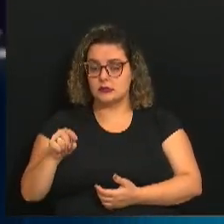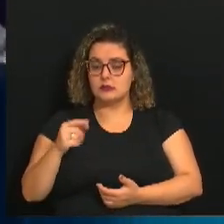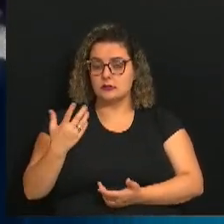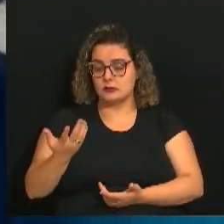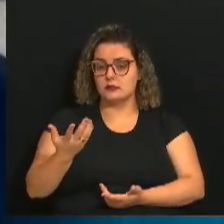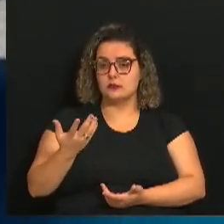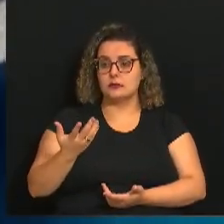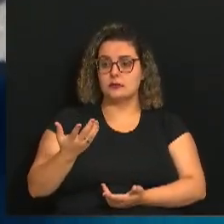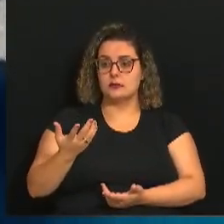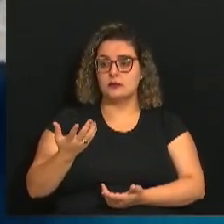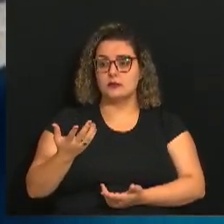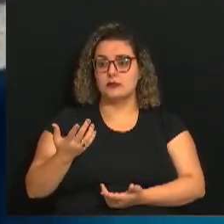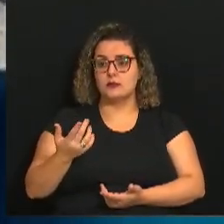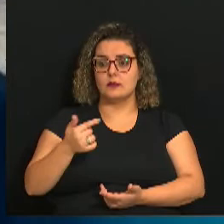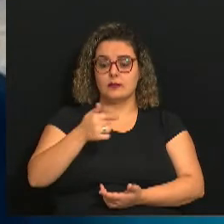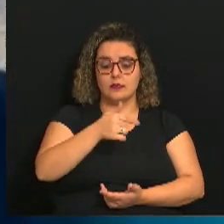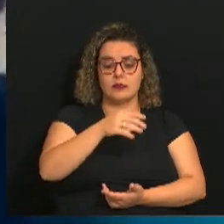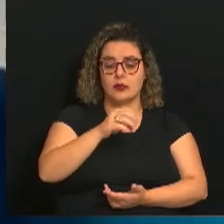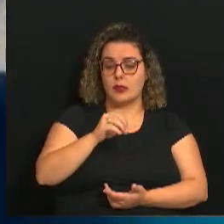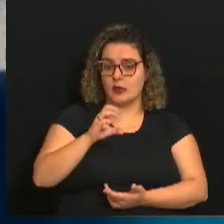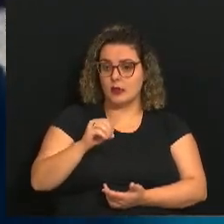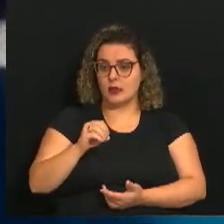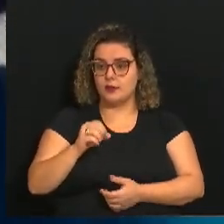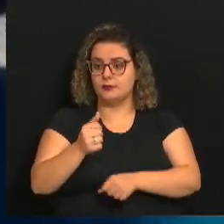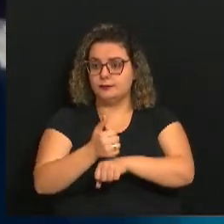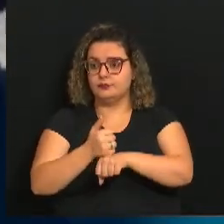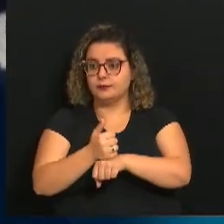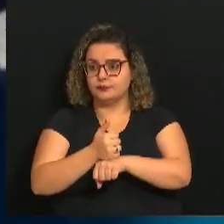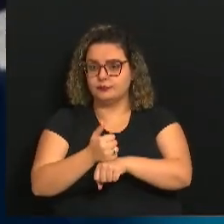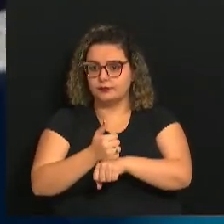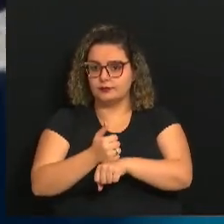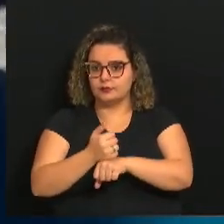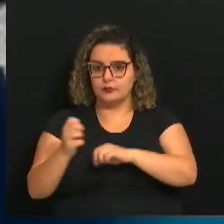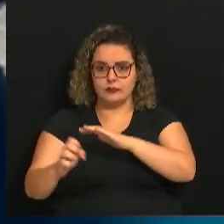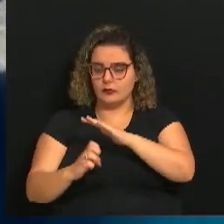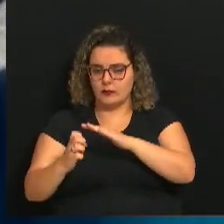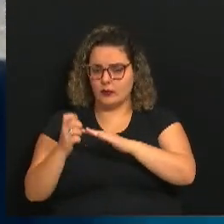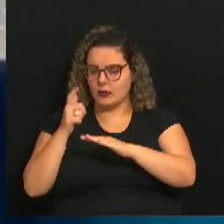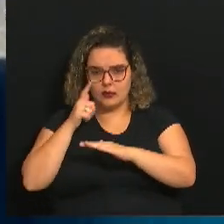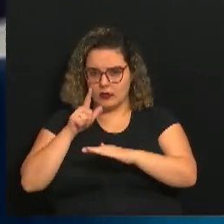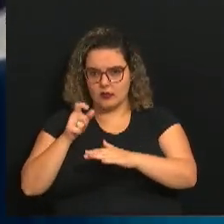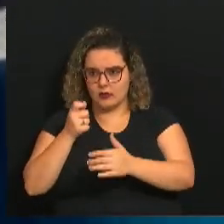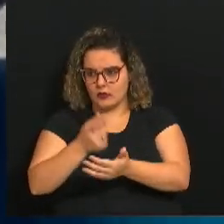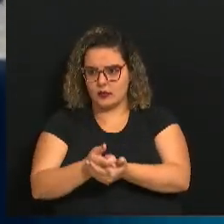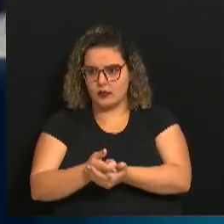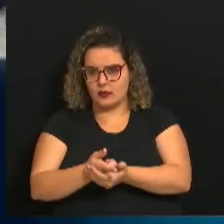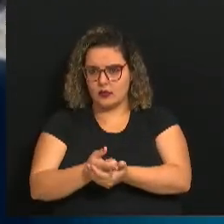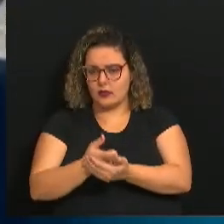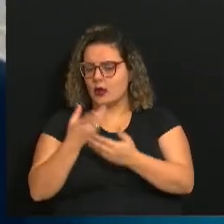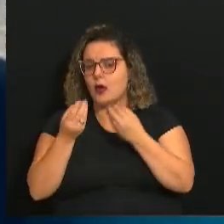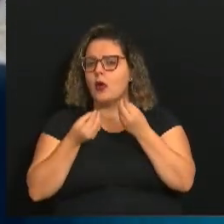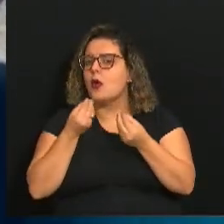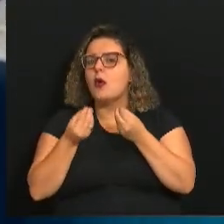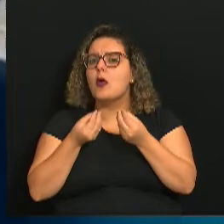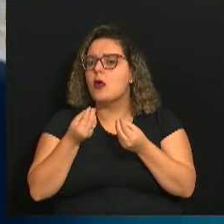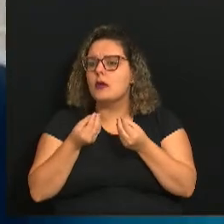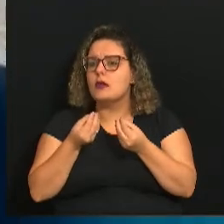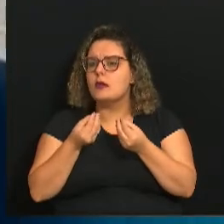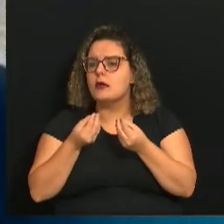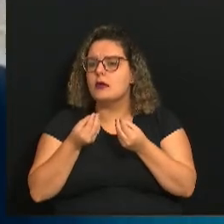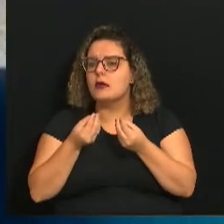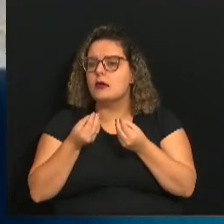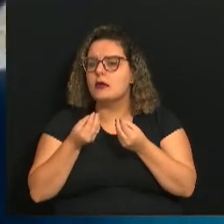eram que são 700 profissionais. Uma empresa não está conseguindo pagar, como é que essa conta para a gente